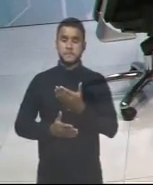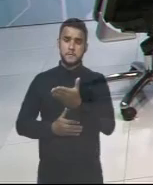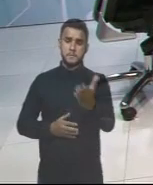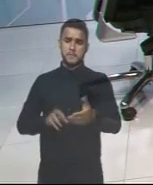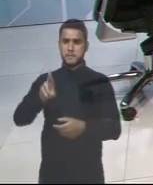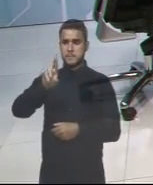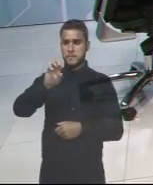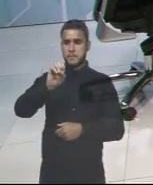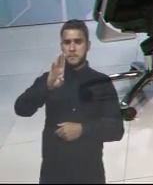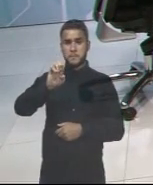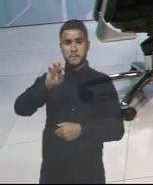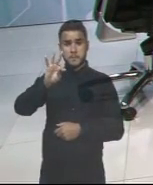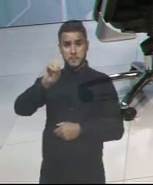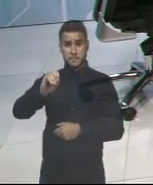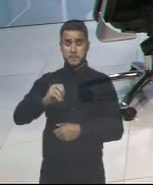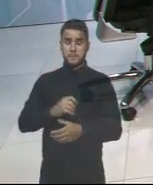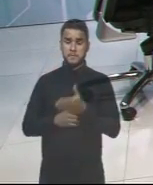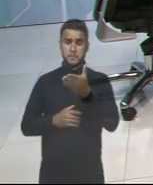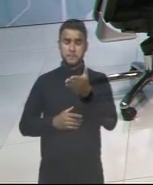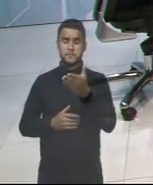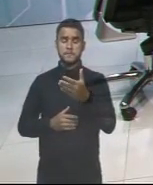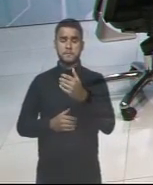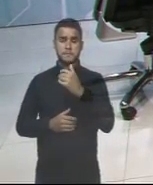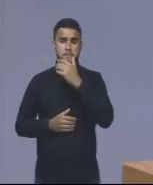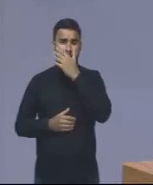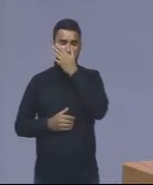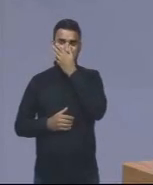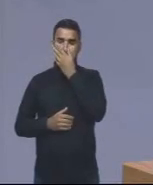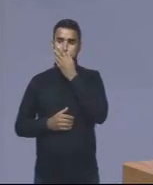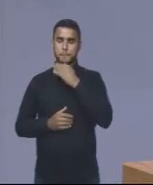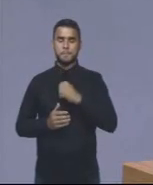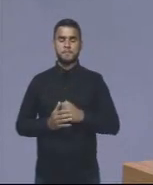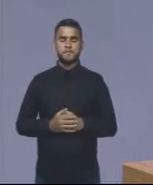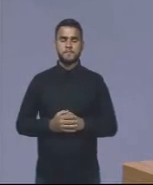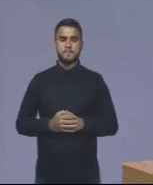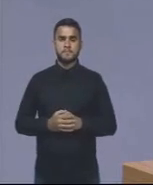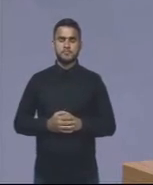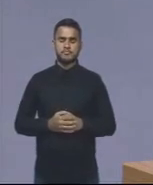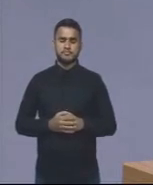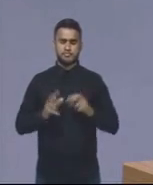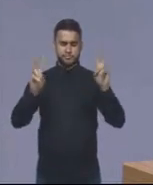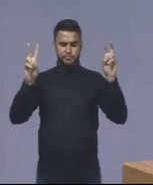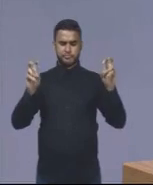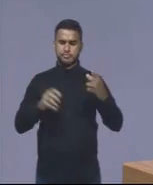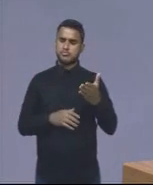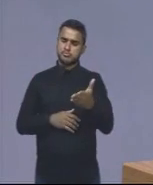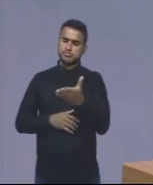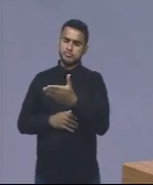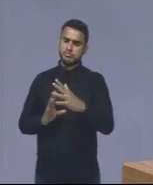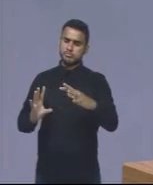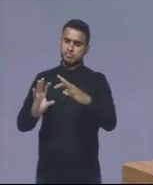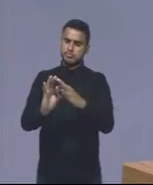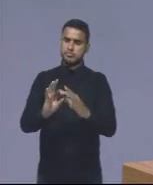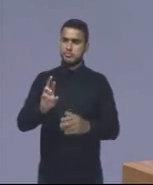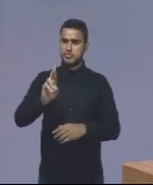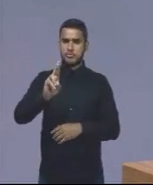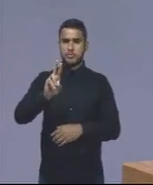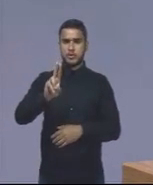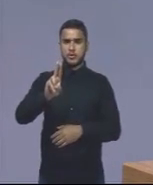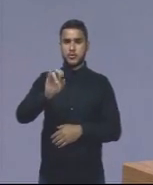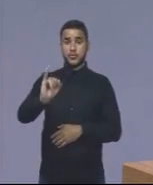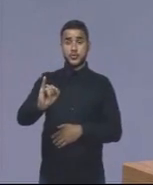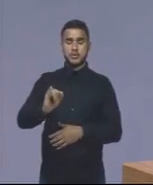aqui, que eu trouxe nesse instante, porque embora o professor Rui já tenha dito, e com muita